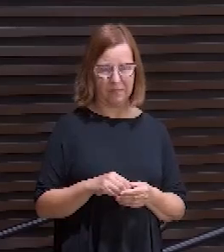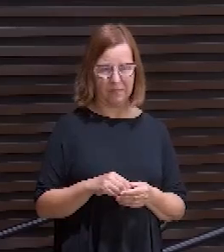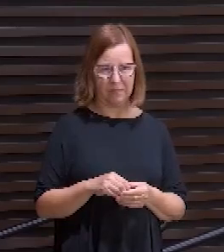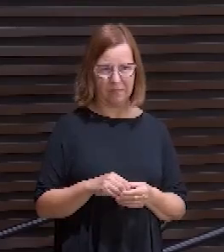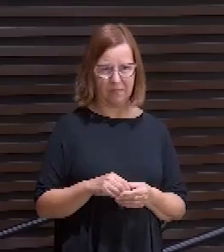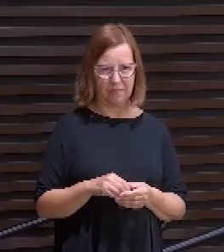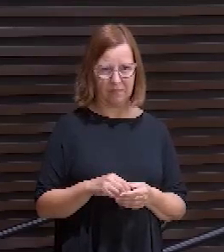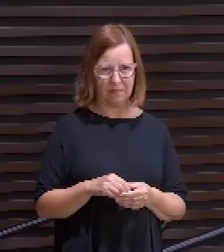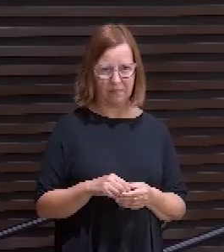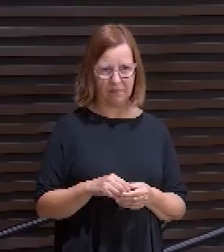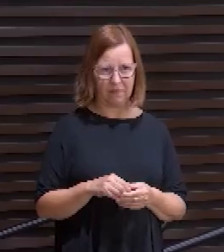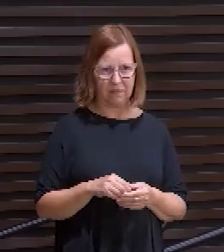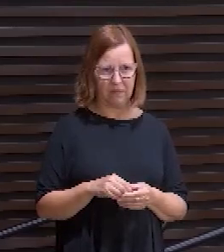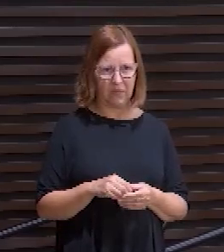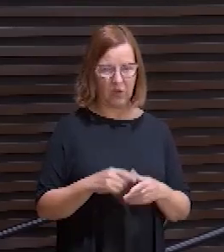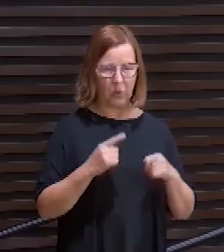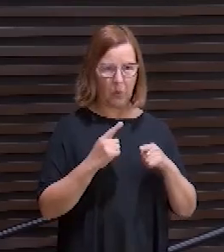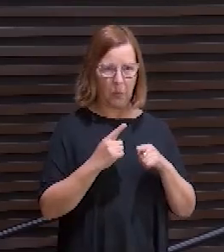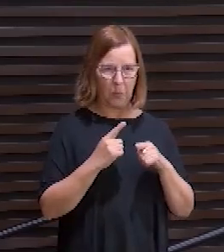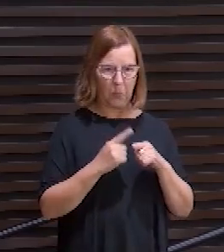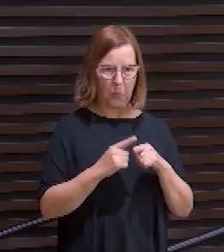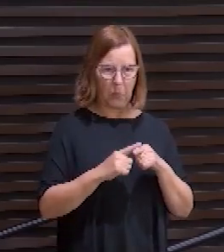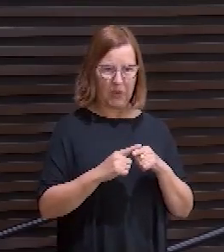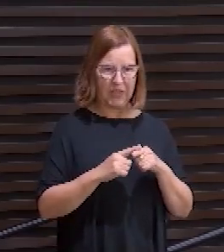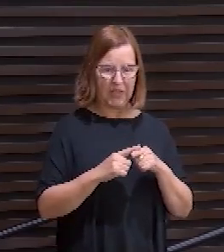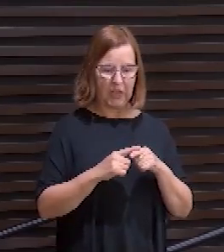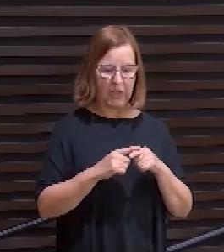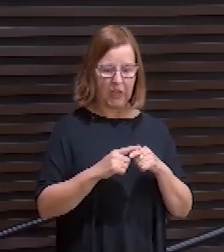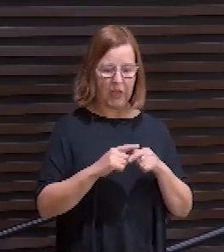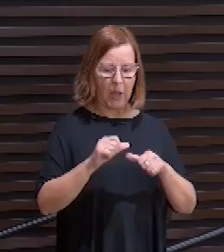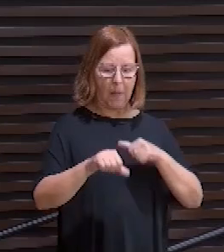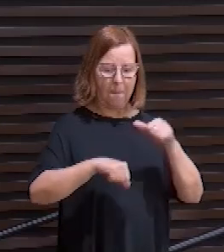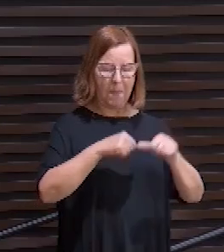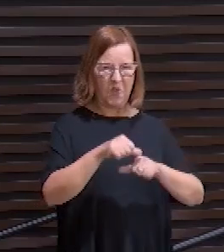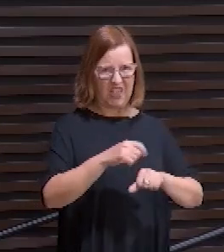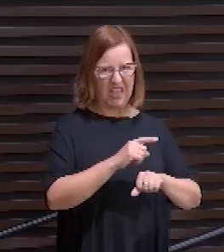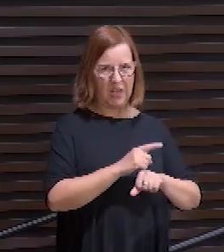Porque ele cuidará de mudar os tempos e a lei.